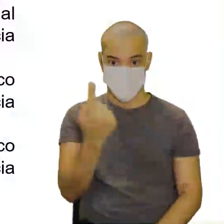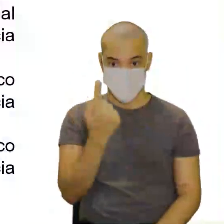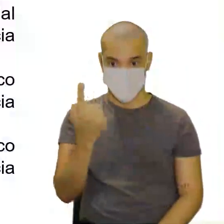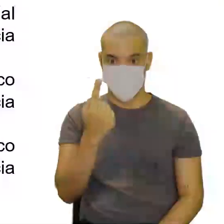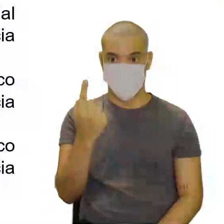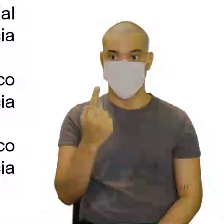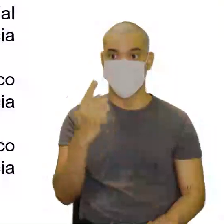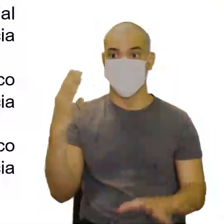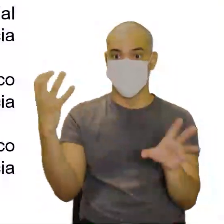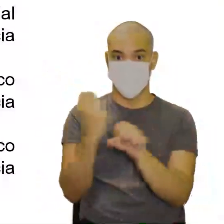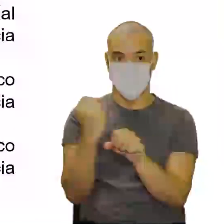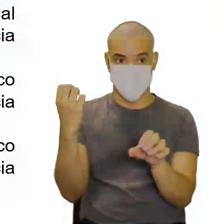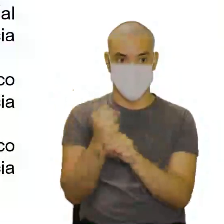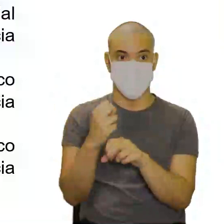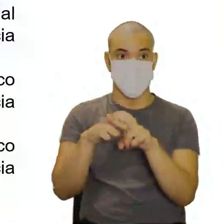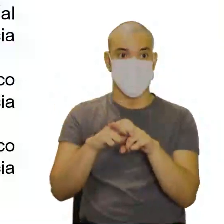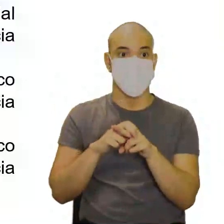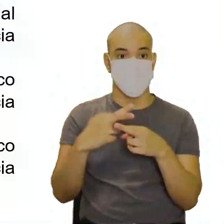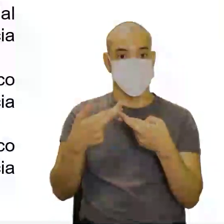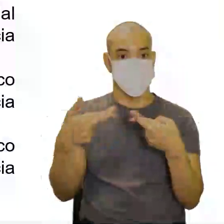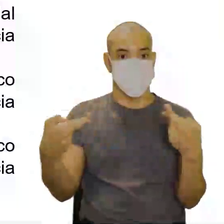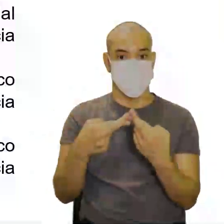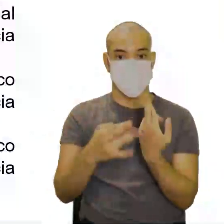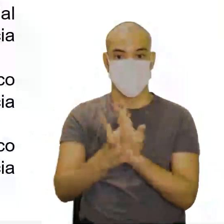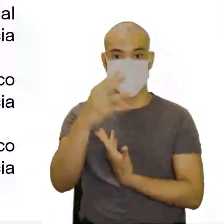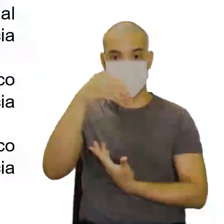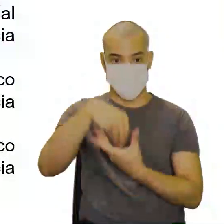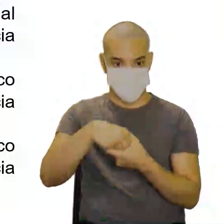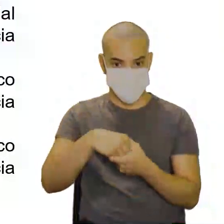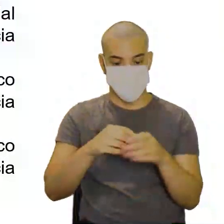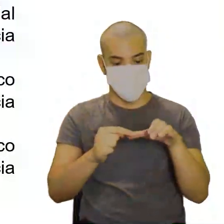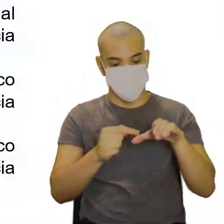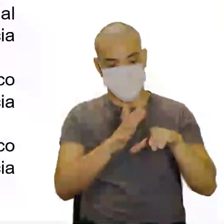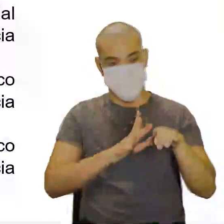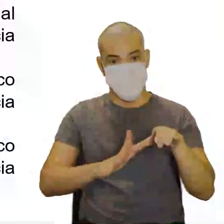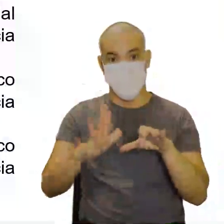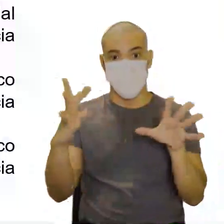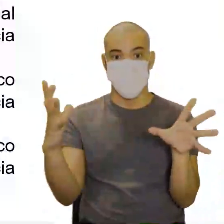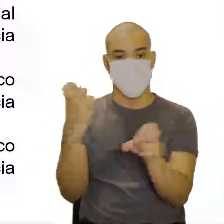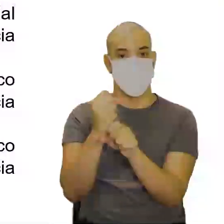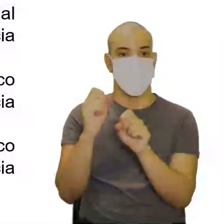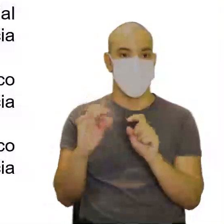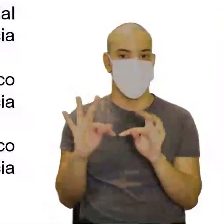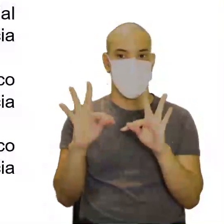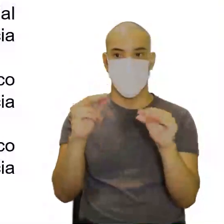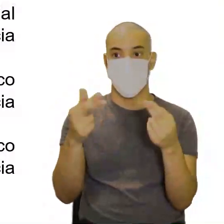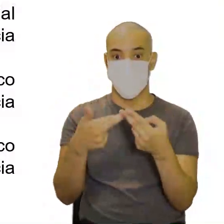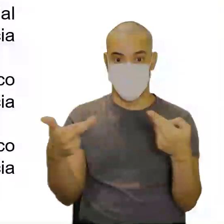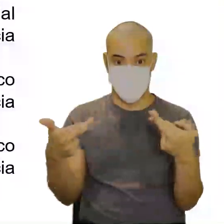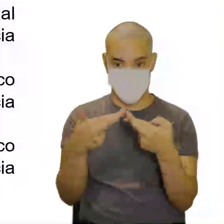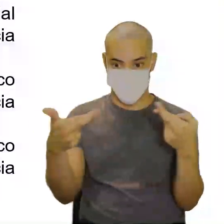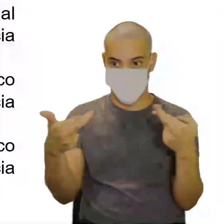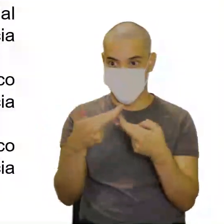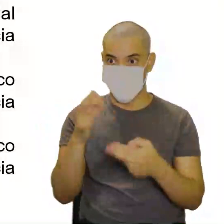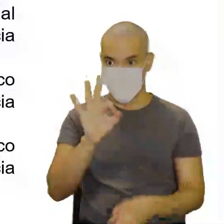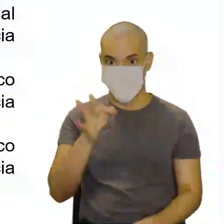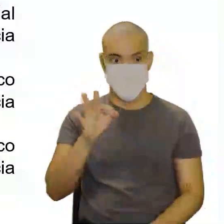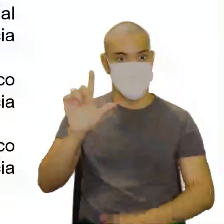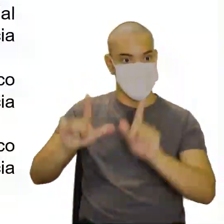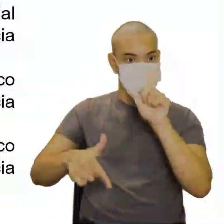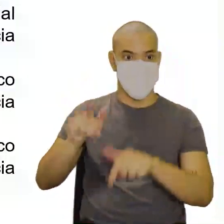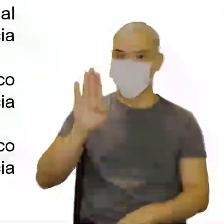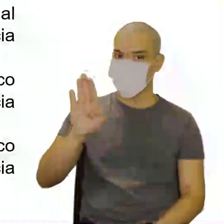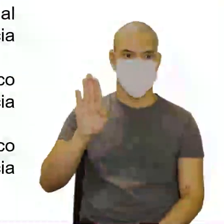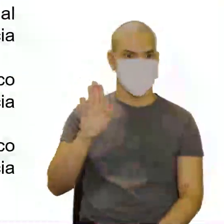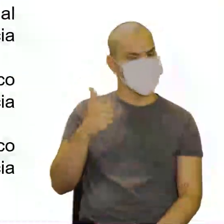geradores somam-se e a resistência equivalente do circuito é a soma de todas as resistências. Pessoal, letra B aqui não